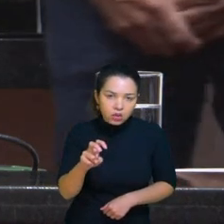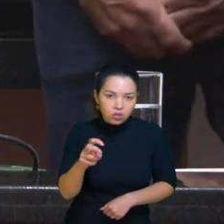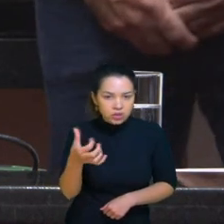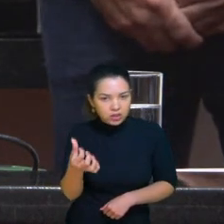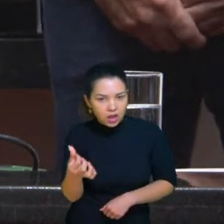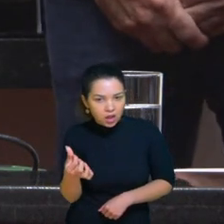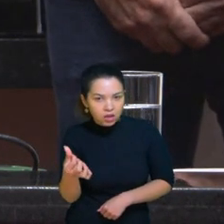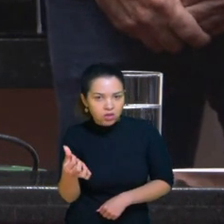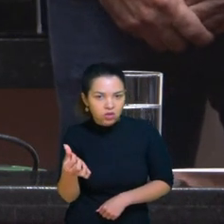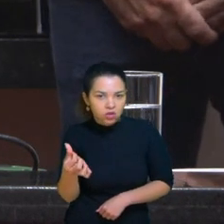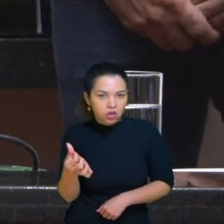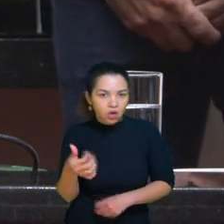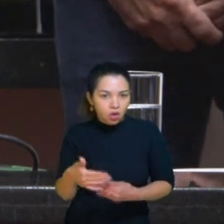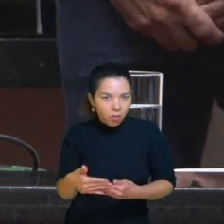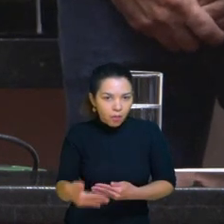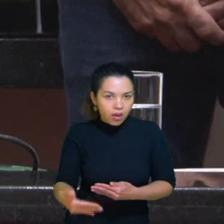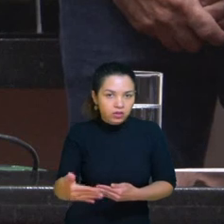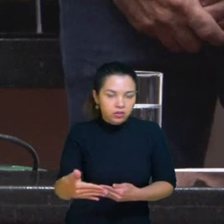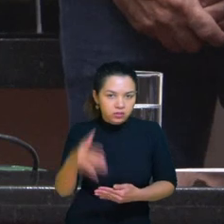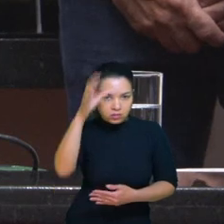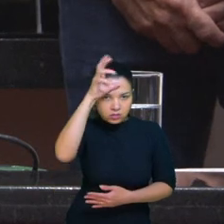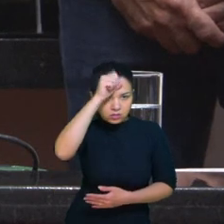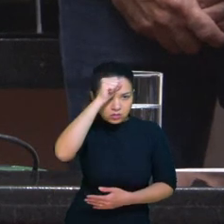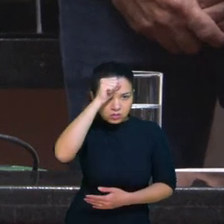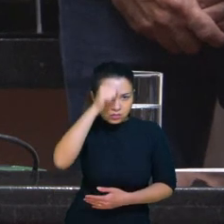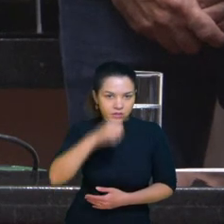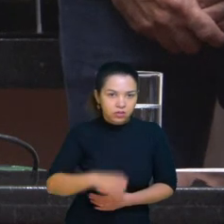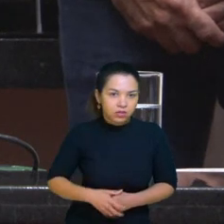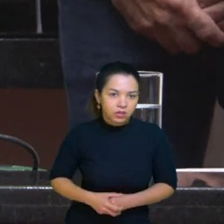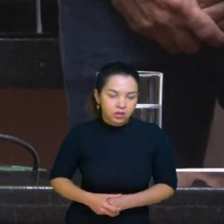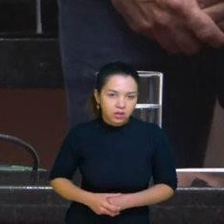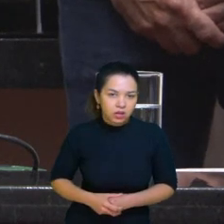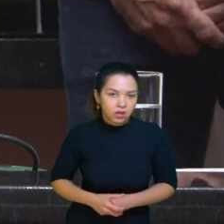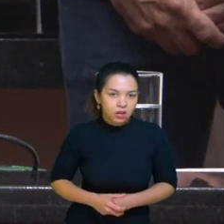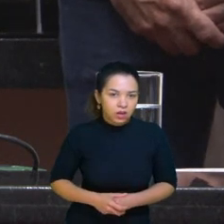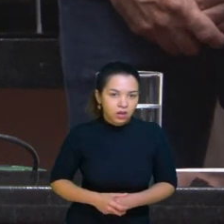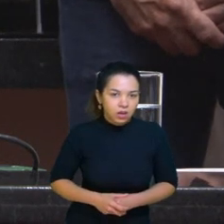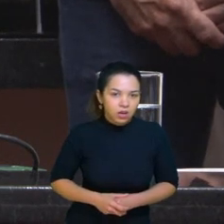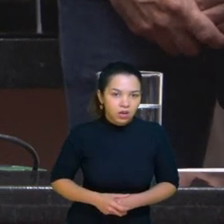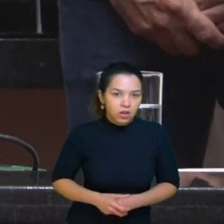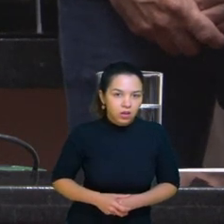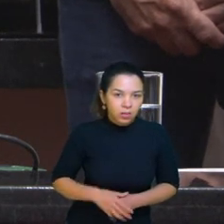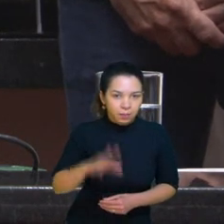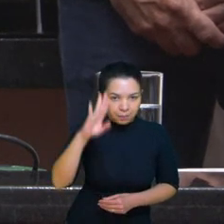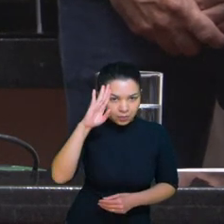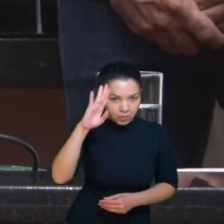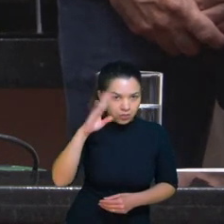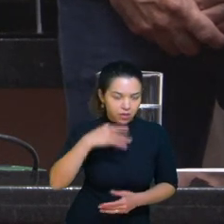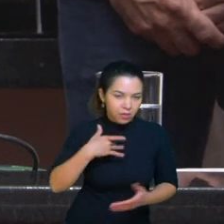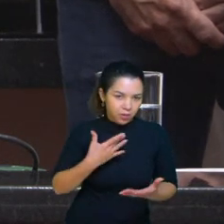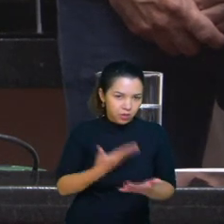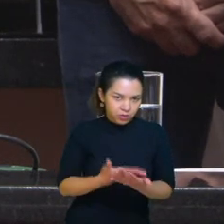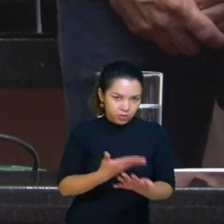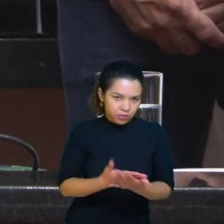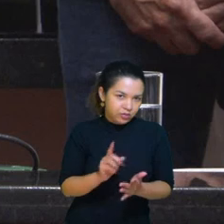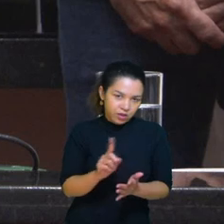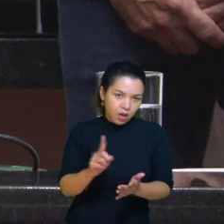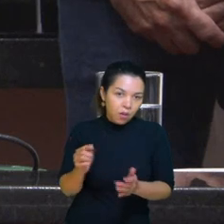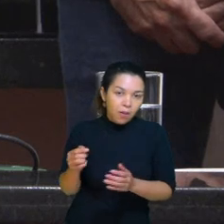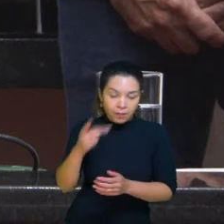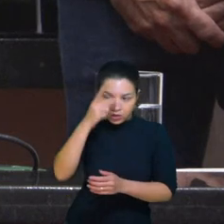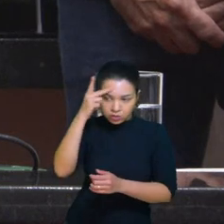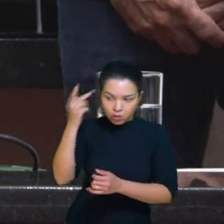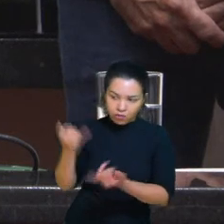a curva de aprendizado não sou especialista nisso eh apenas convivi com pessoas que me falaram isso e e